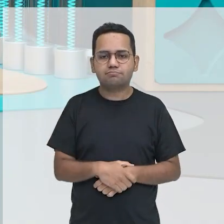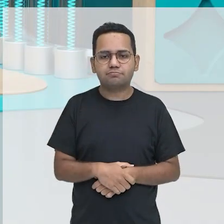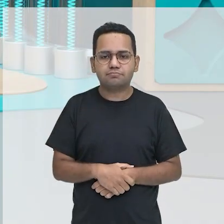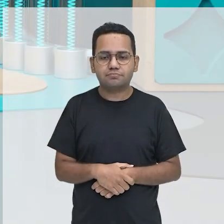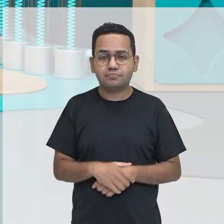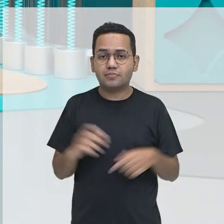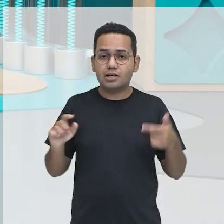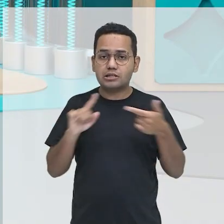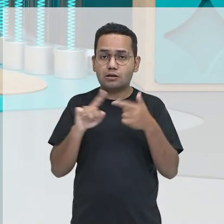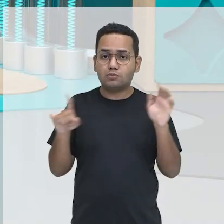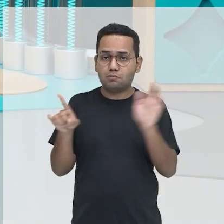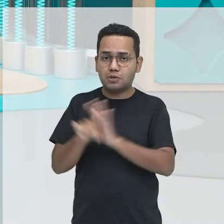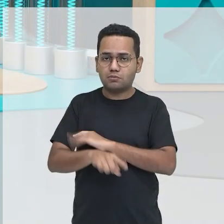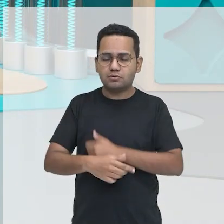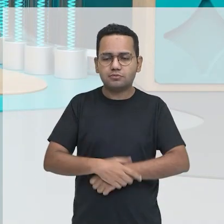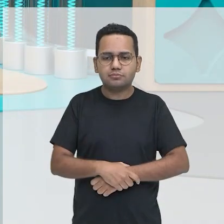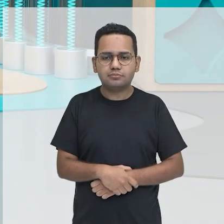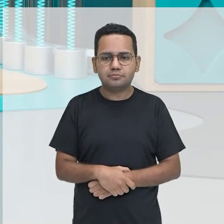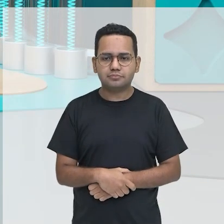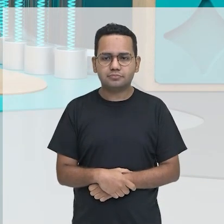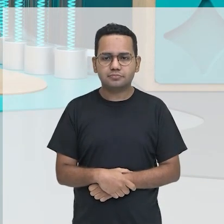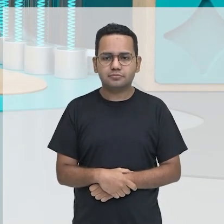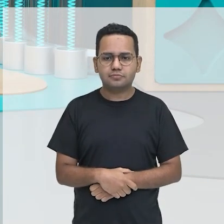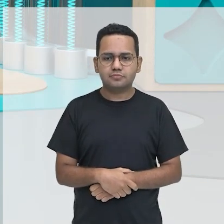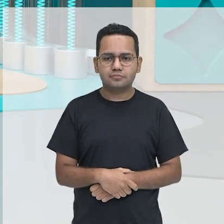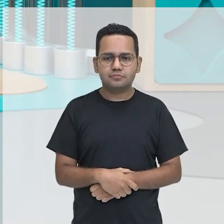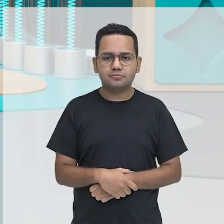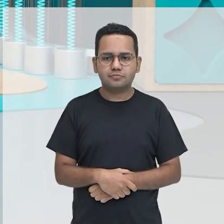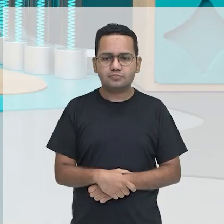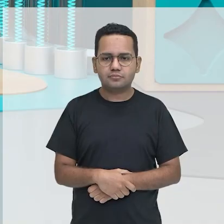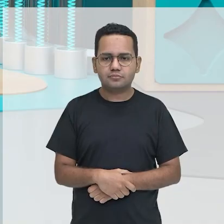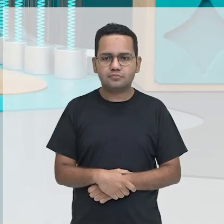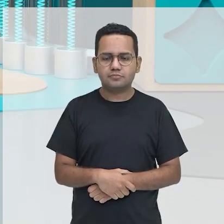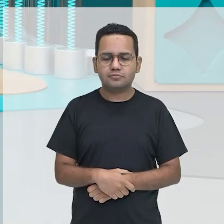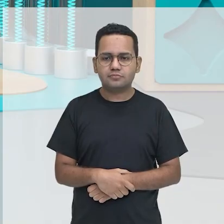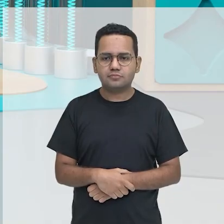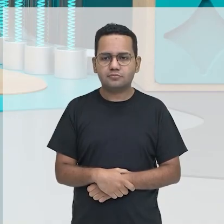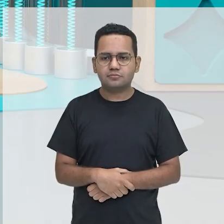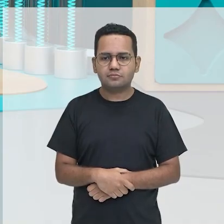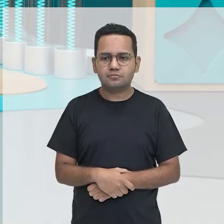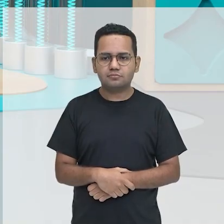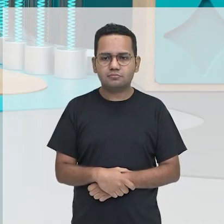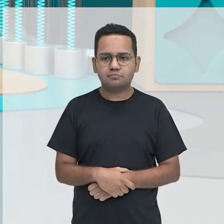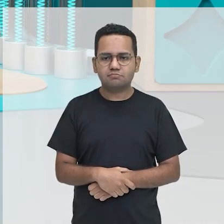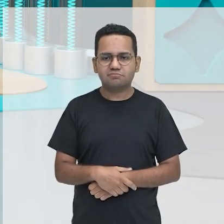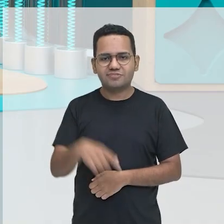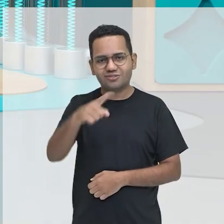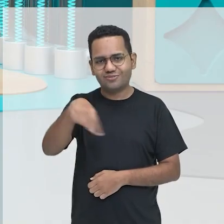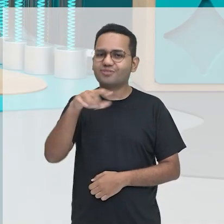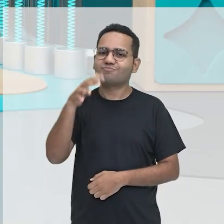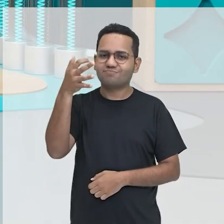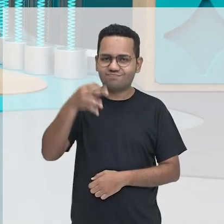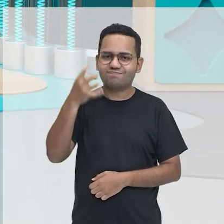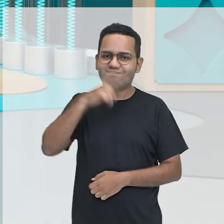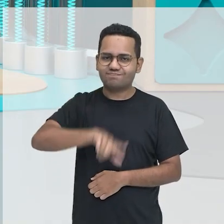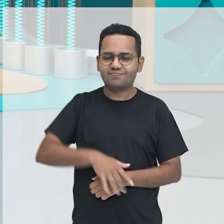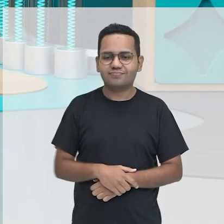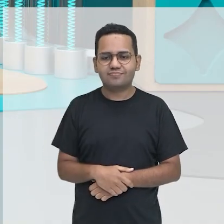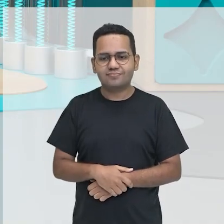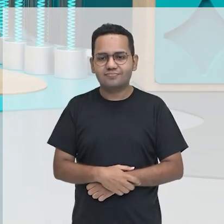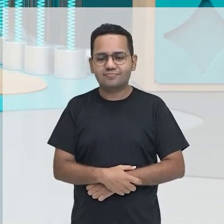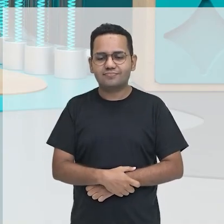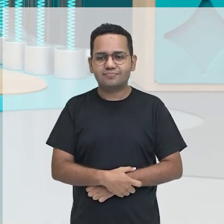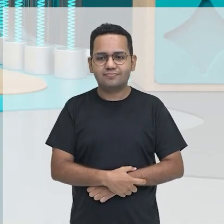Vamos ver outro exemplo. If it rains, we will stay inside. Tenho certeza que essas vão acertar.